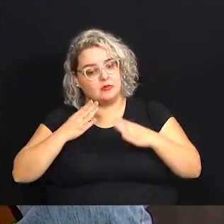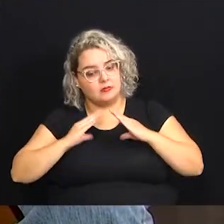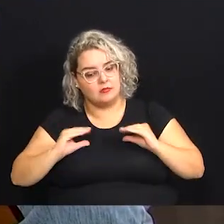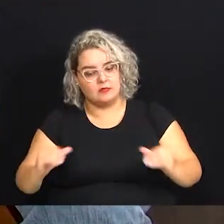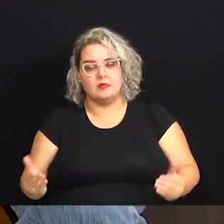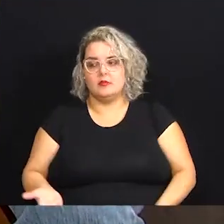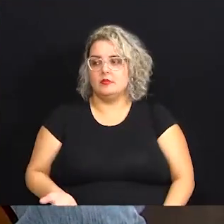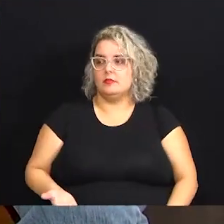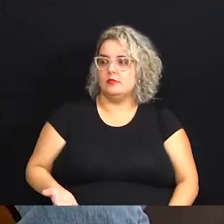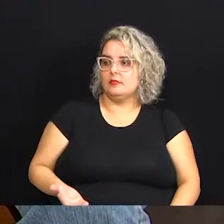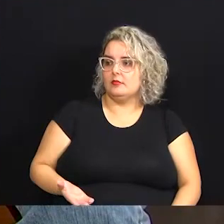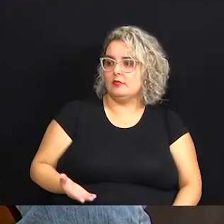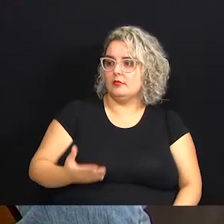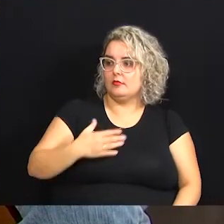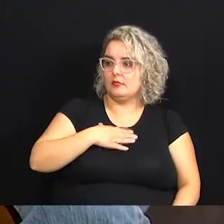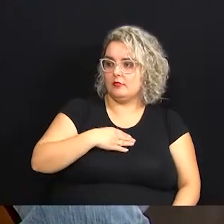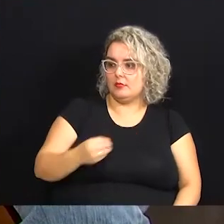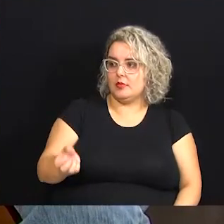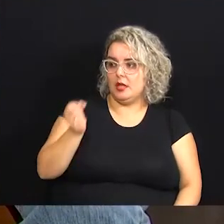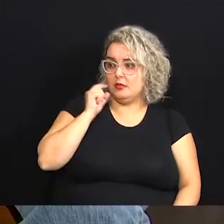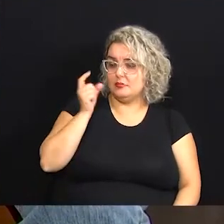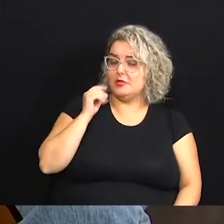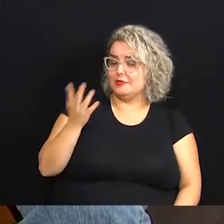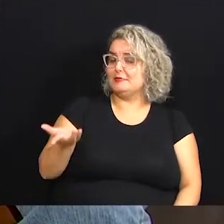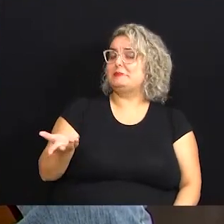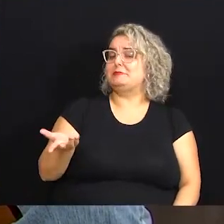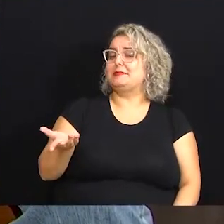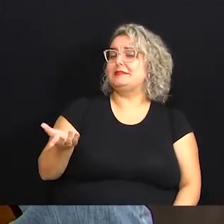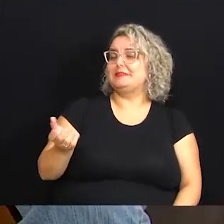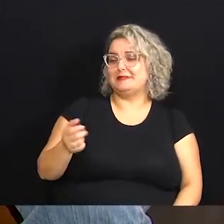tranquila. Será que os meus filhos felinos contam aí?